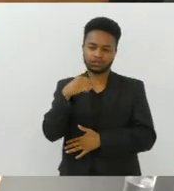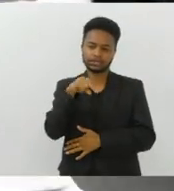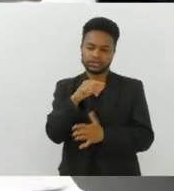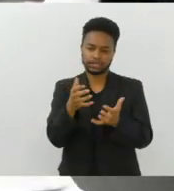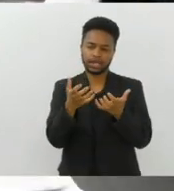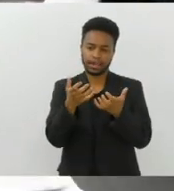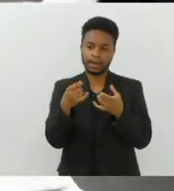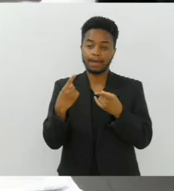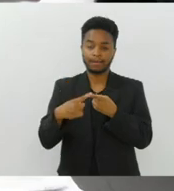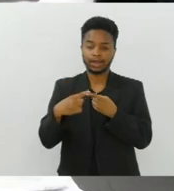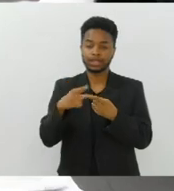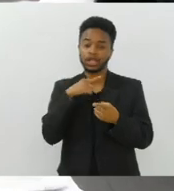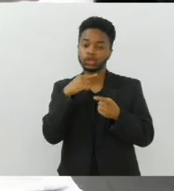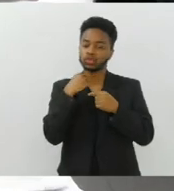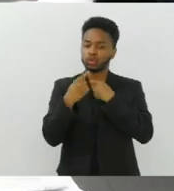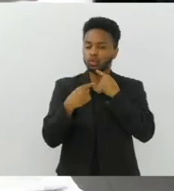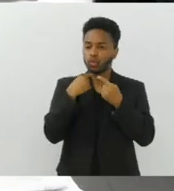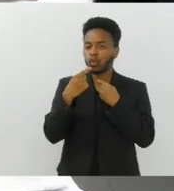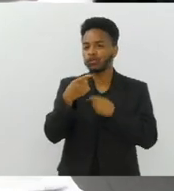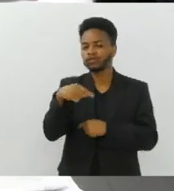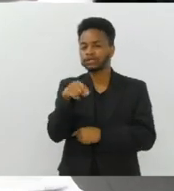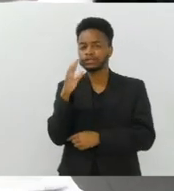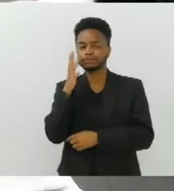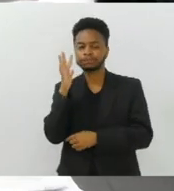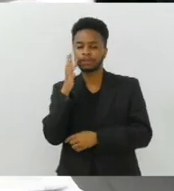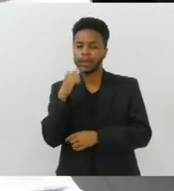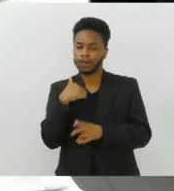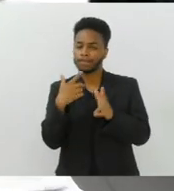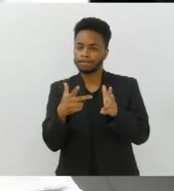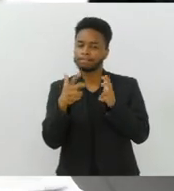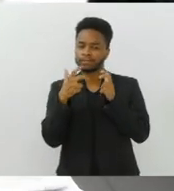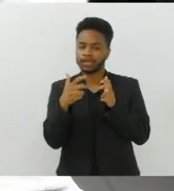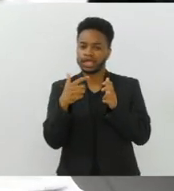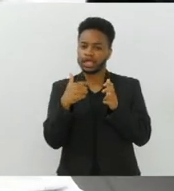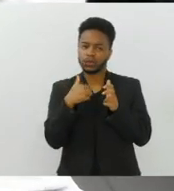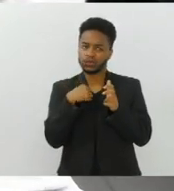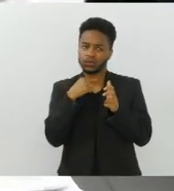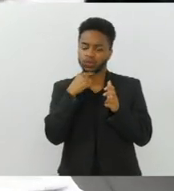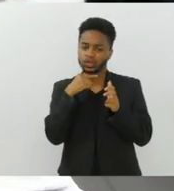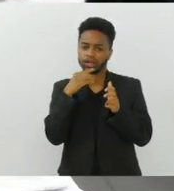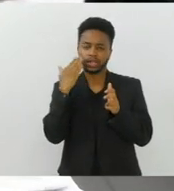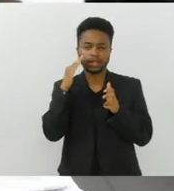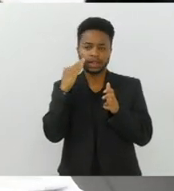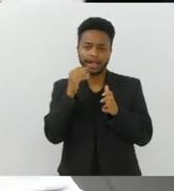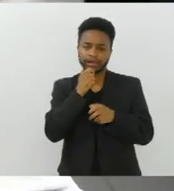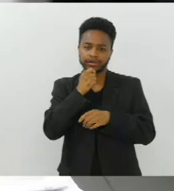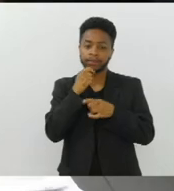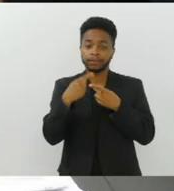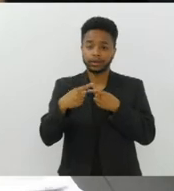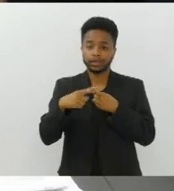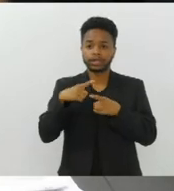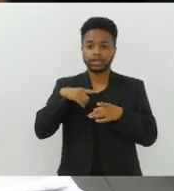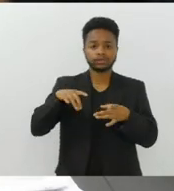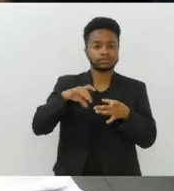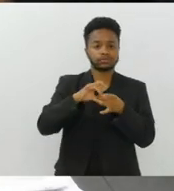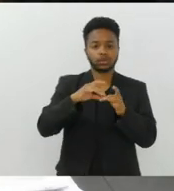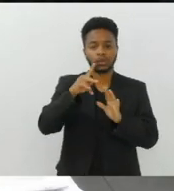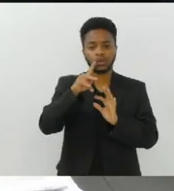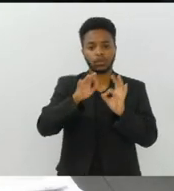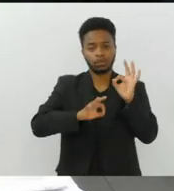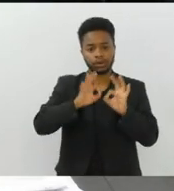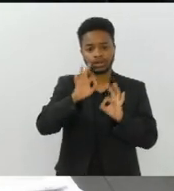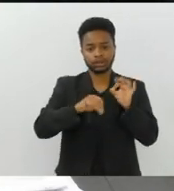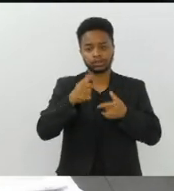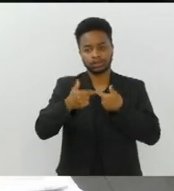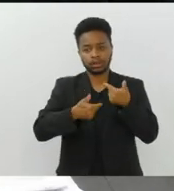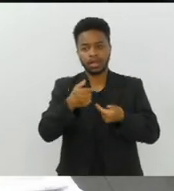Porque houve uma dúvida pairando no ar, que eu até agora não entendo, porque estava no plano de trabalho que a